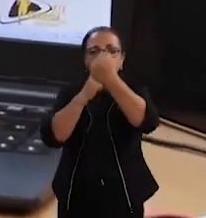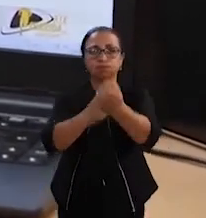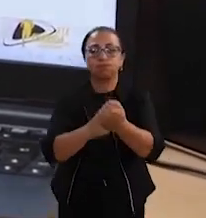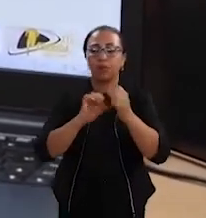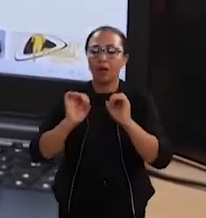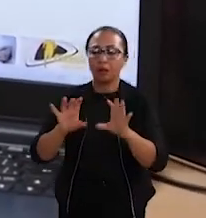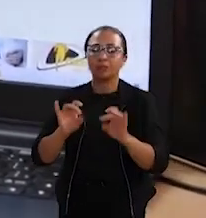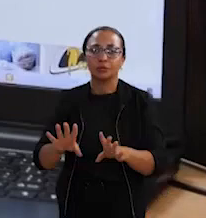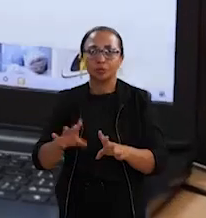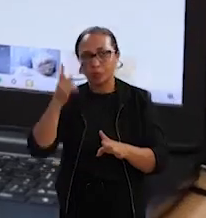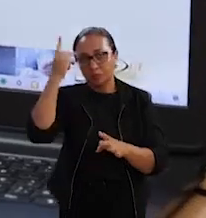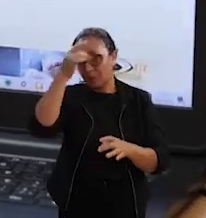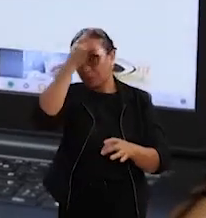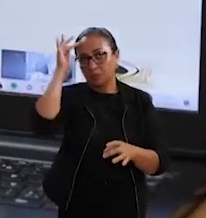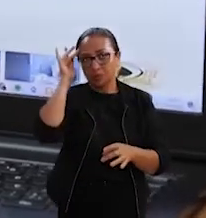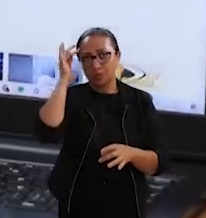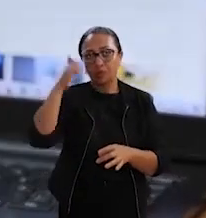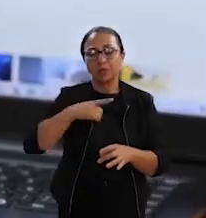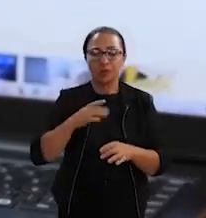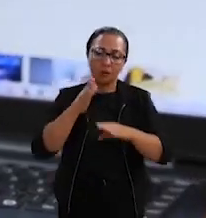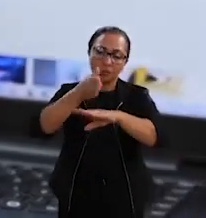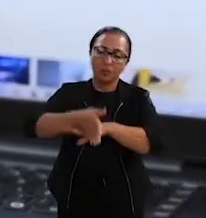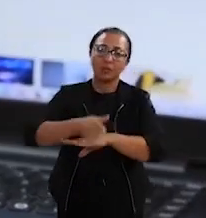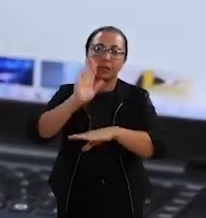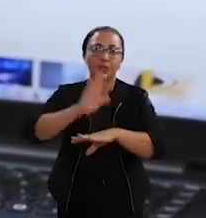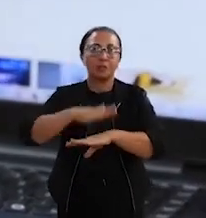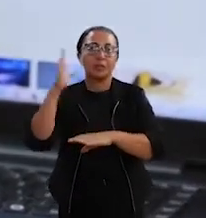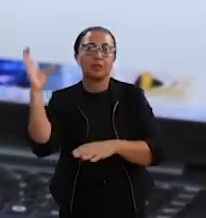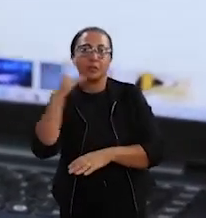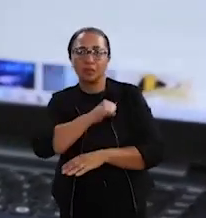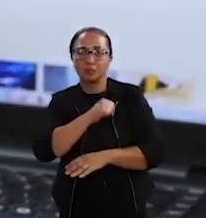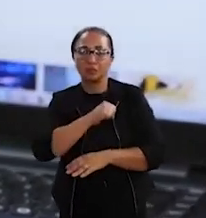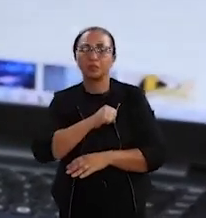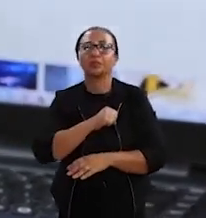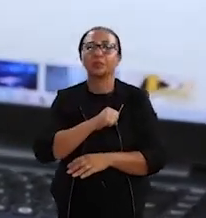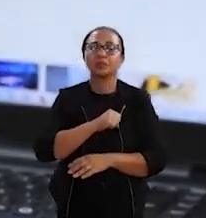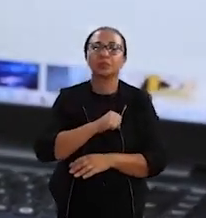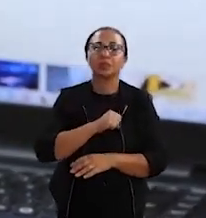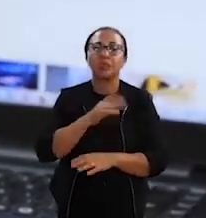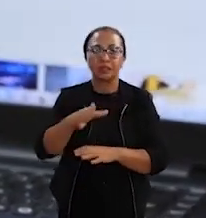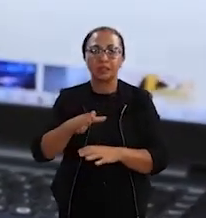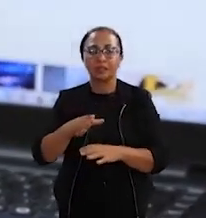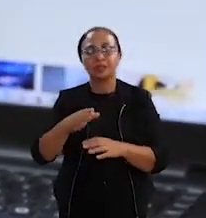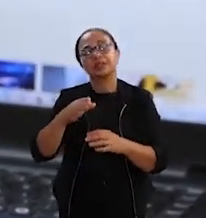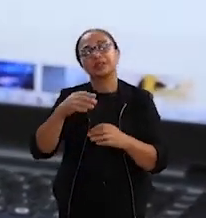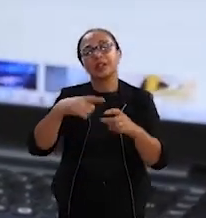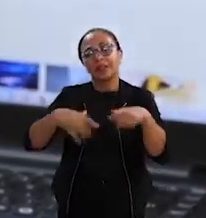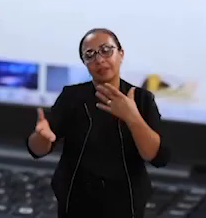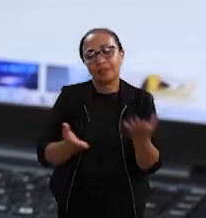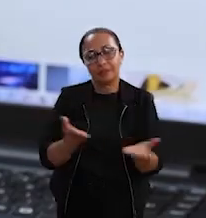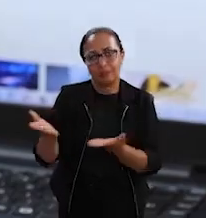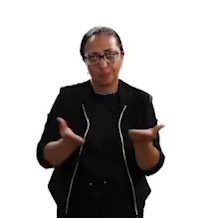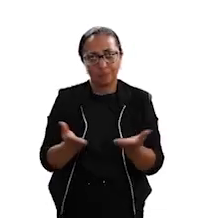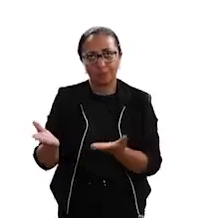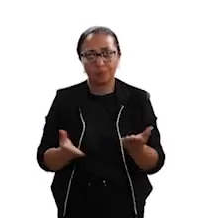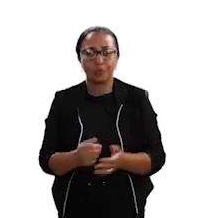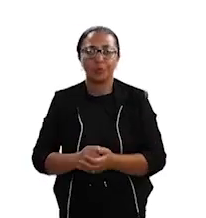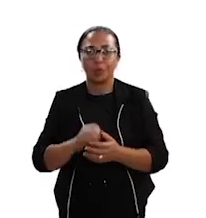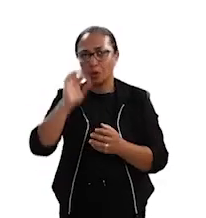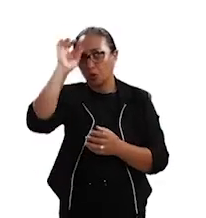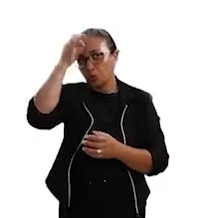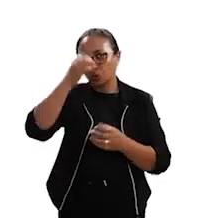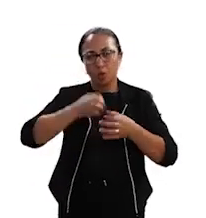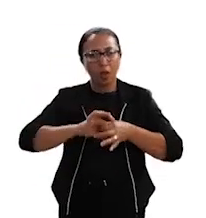eles disponibilizam para as pessoas terem um acesso mais rápido a esse tipo de serviço. Eles